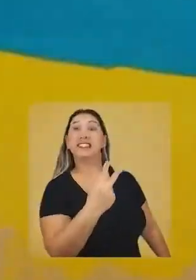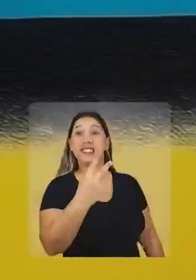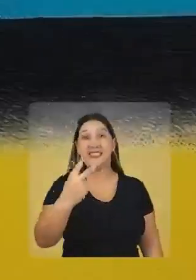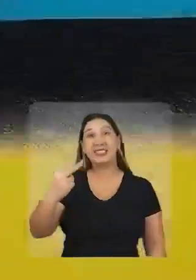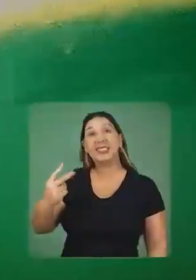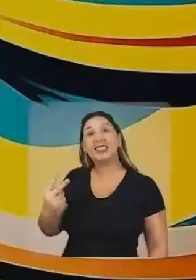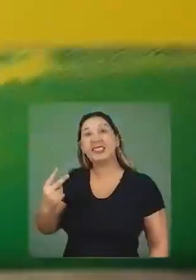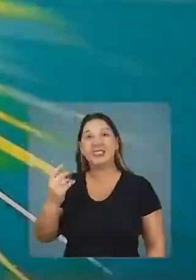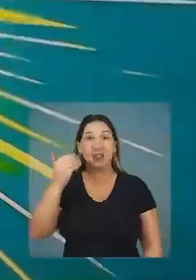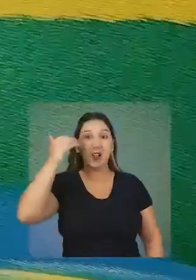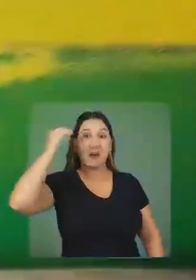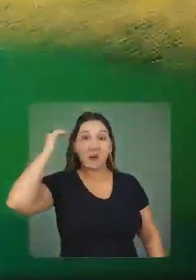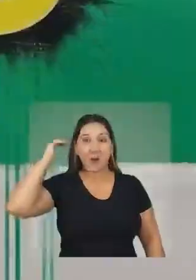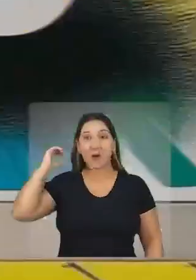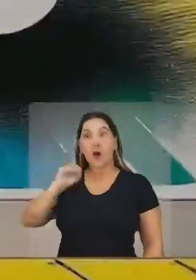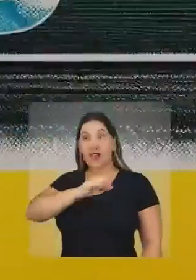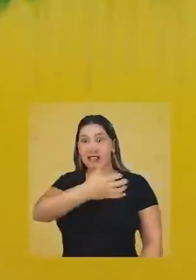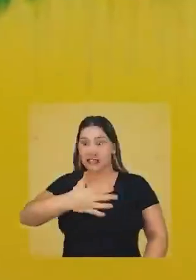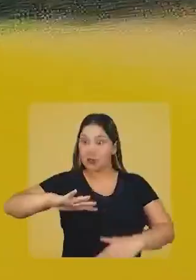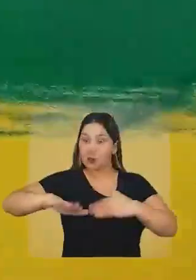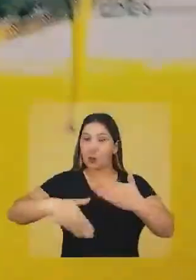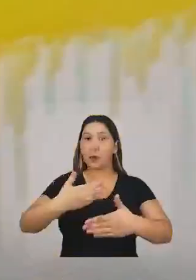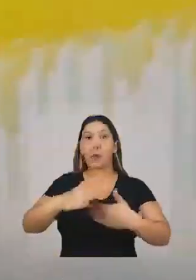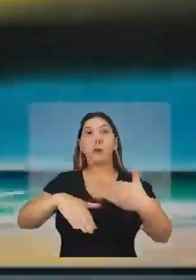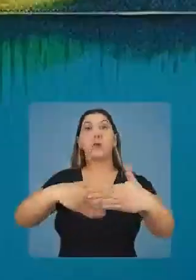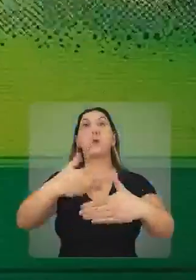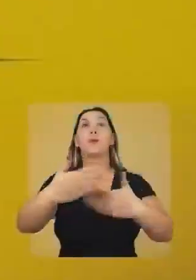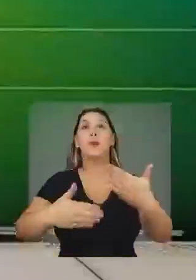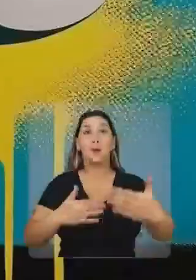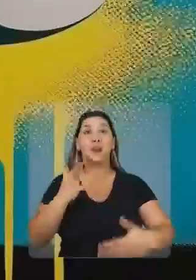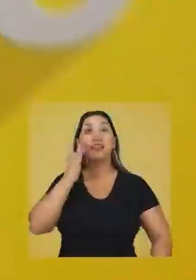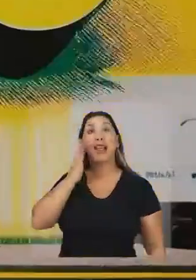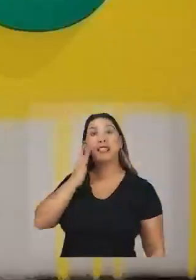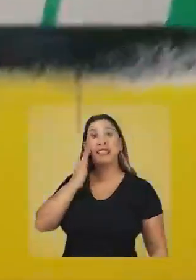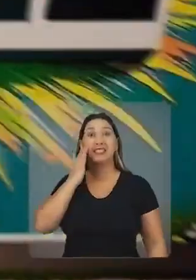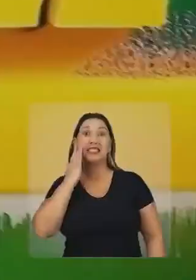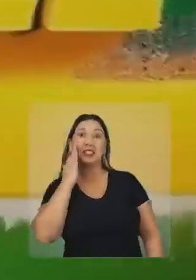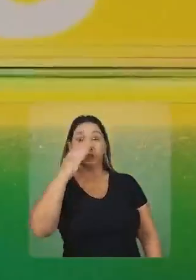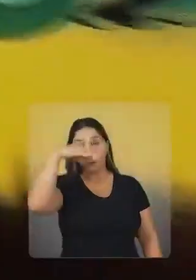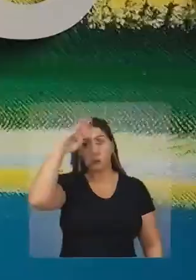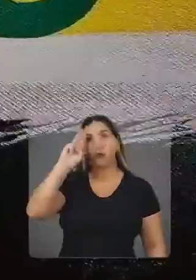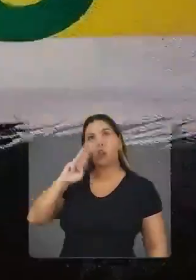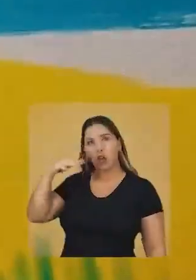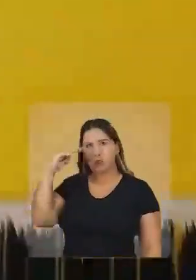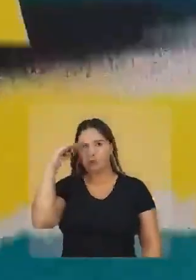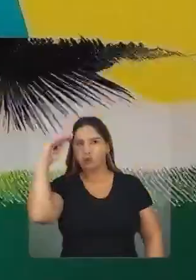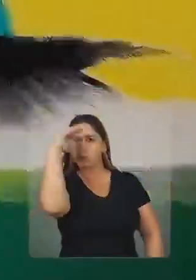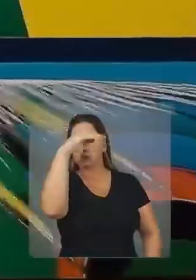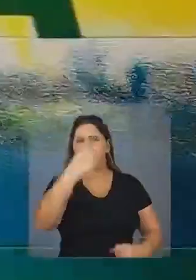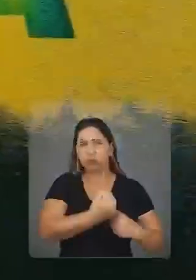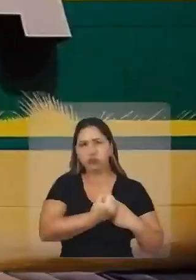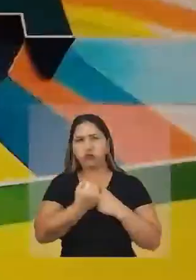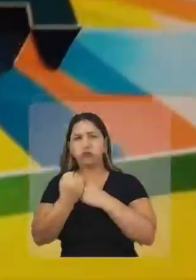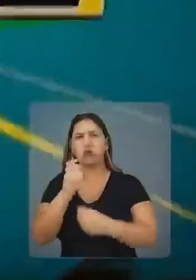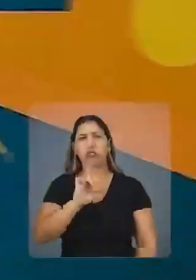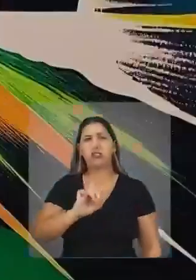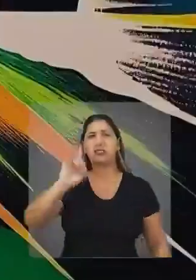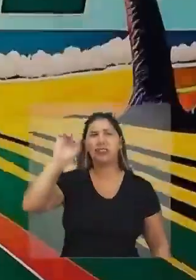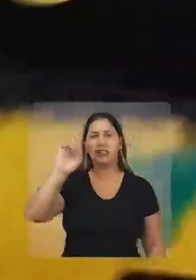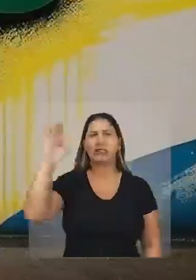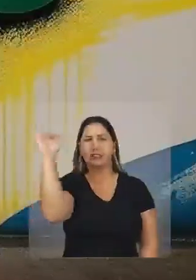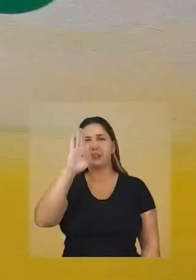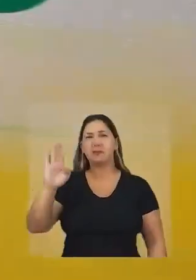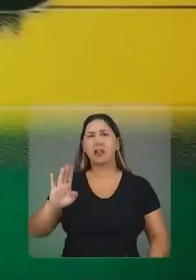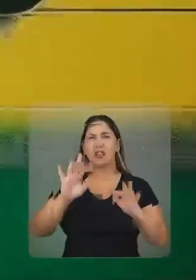prosperar. 22 Rosana vale, toda Santos vai brilhar. Tem o apoio do Michele e Capitão, Deus, pátria, família,